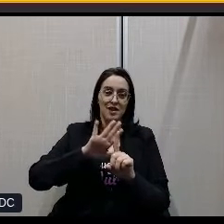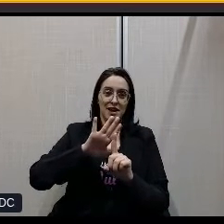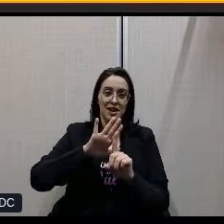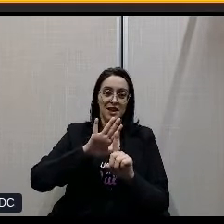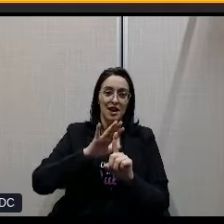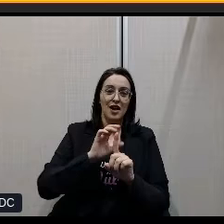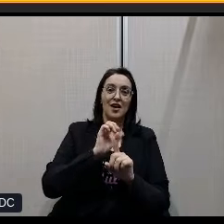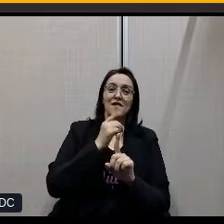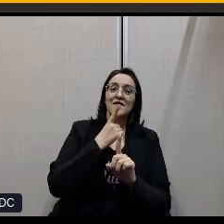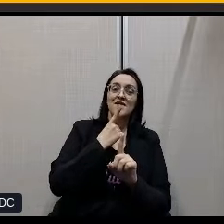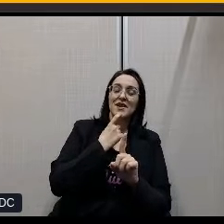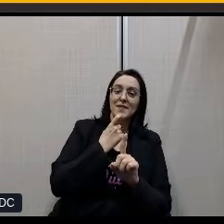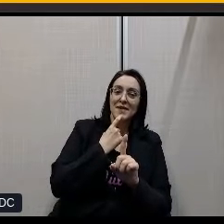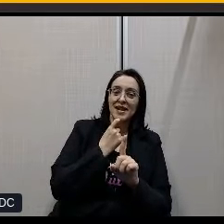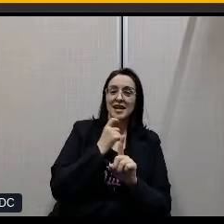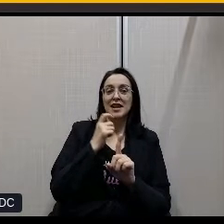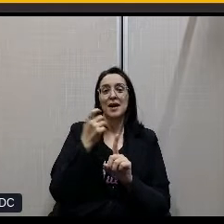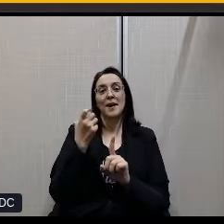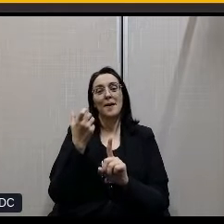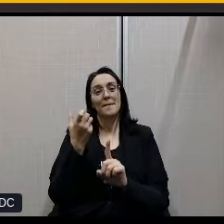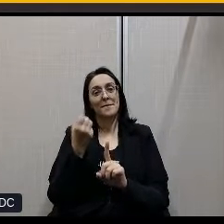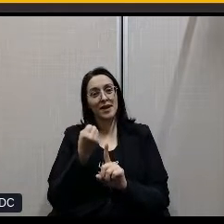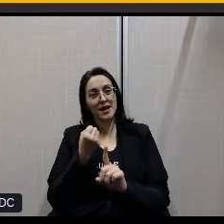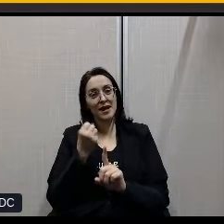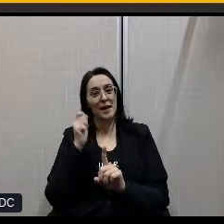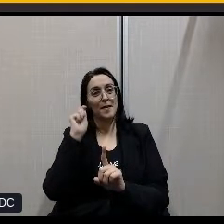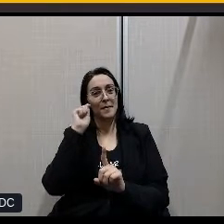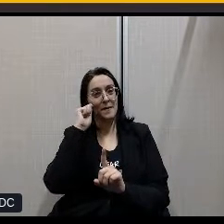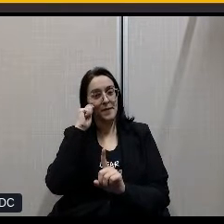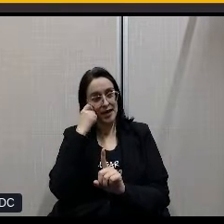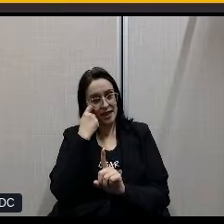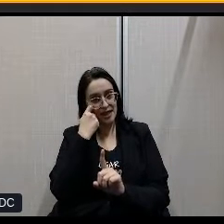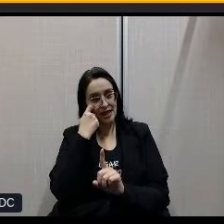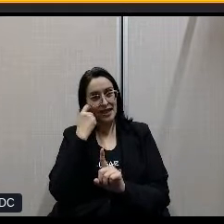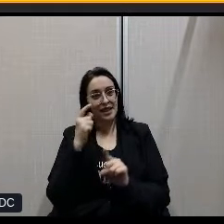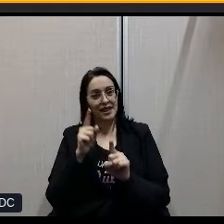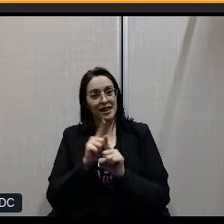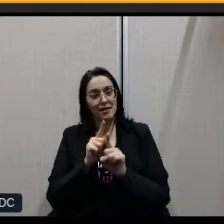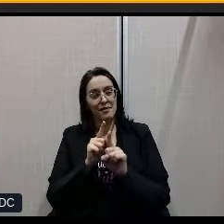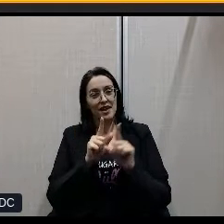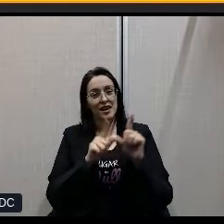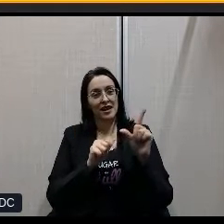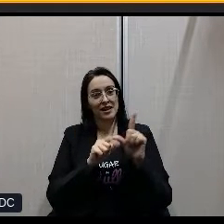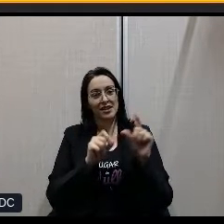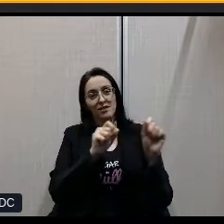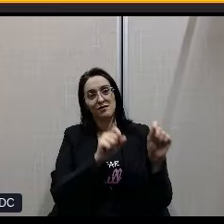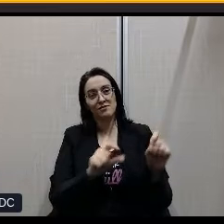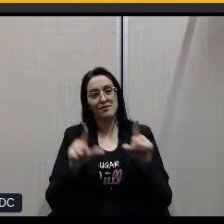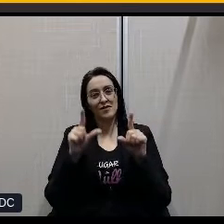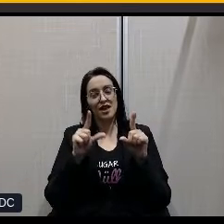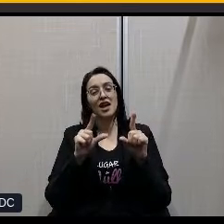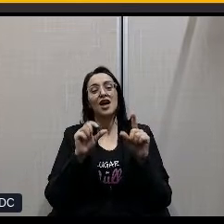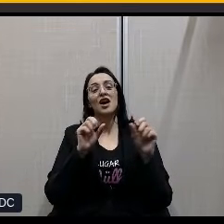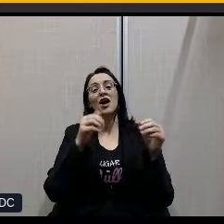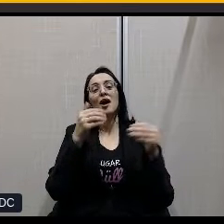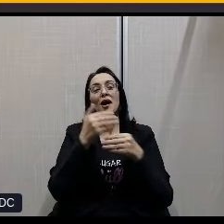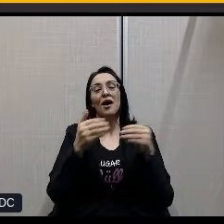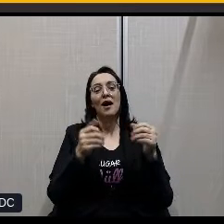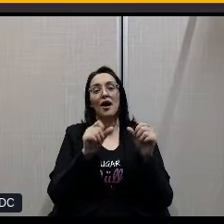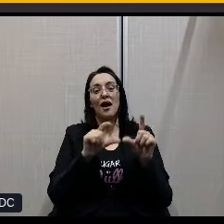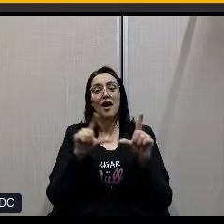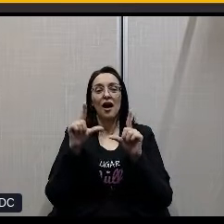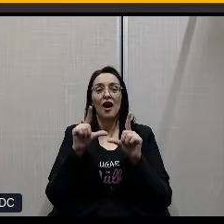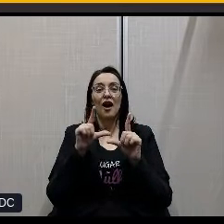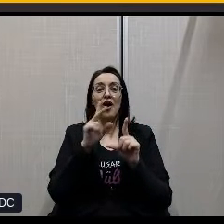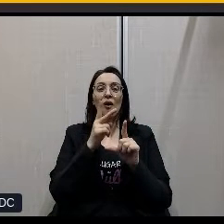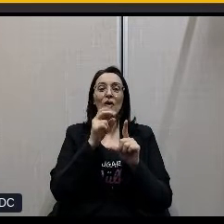cores vermelhas, brancas e pretas, minhas cores favoritas, e agora mudei a paleta de cores para as cores do Orcel, que